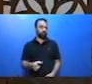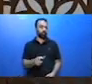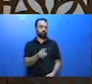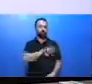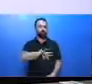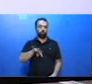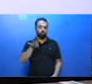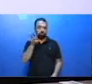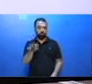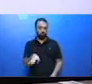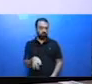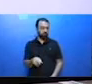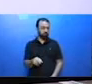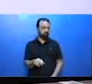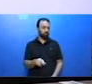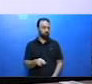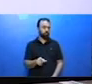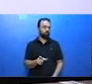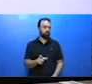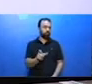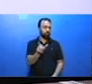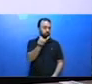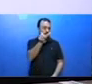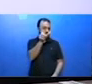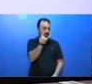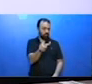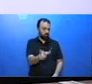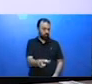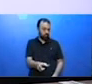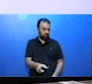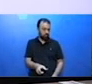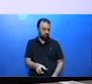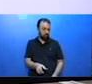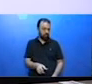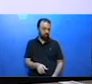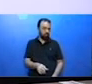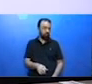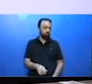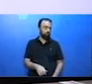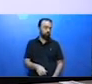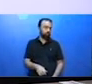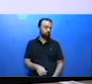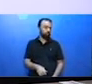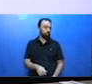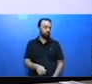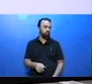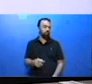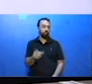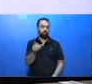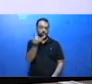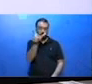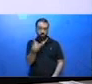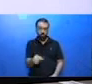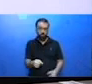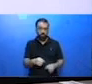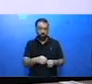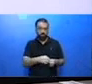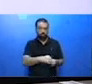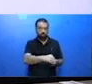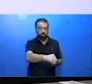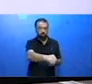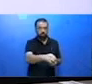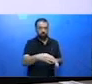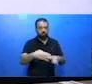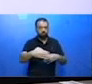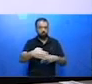tabela aqui, tá? O comprimento da sala. Então, olha lá, o Pedro, o comprimento da